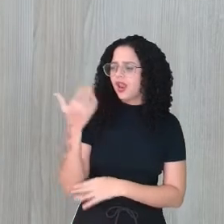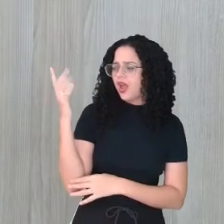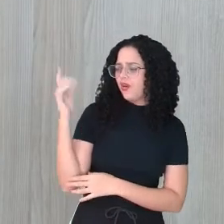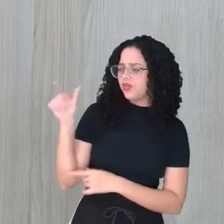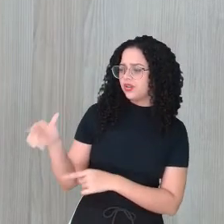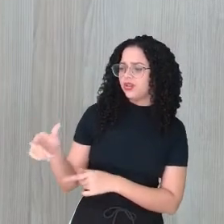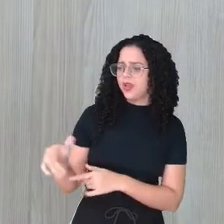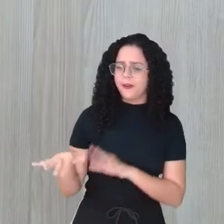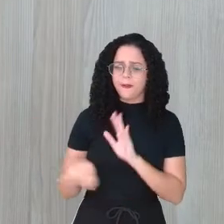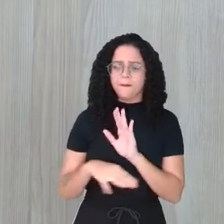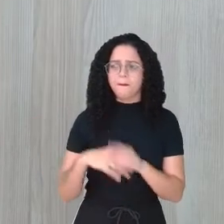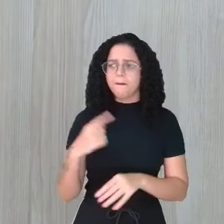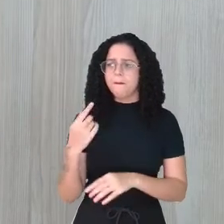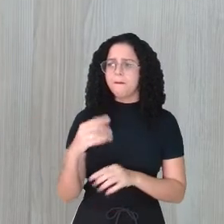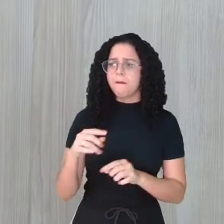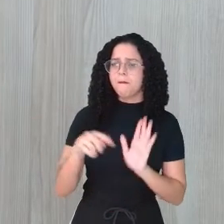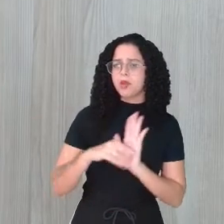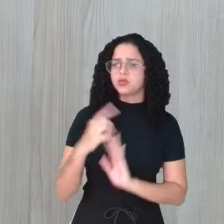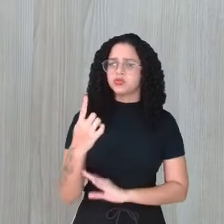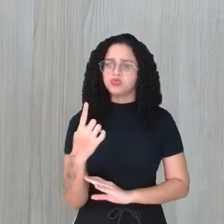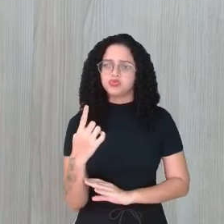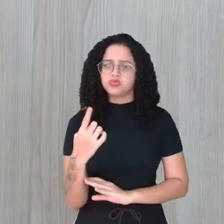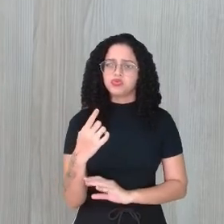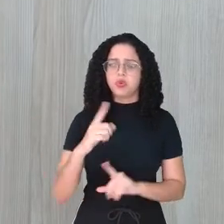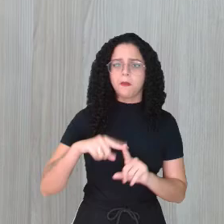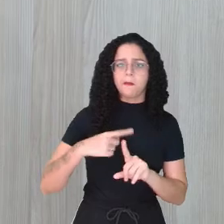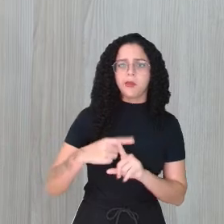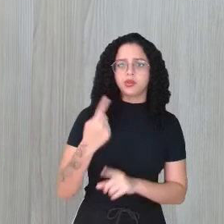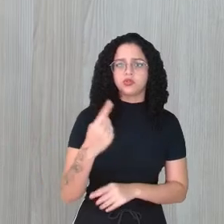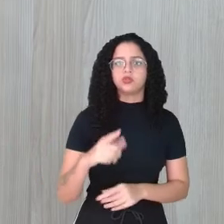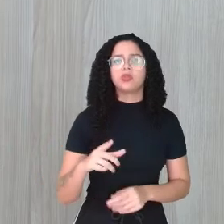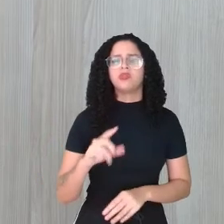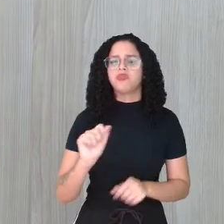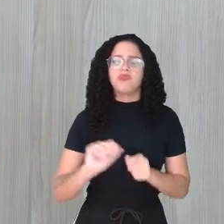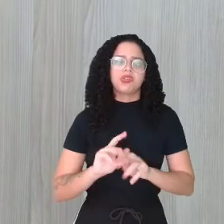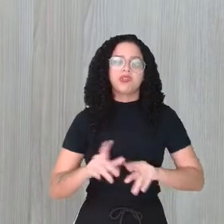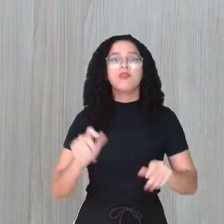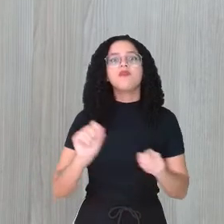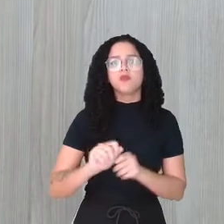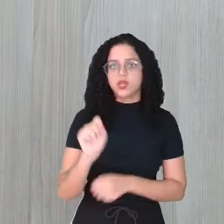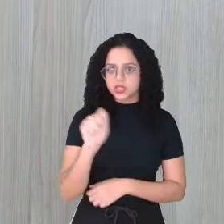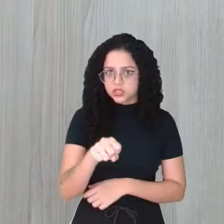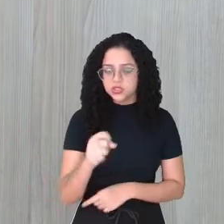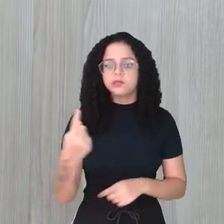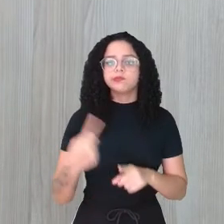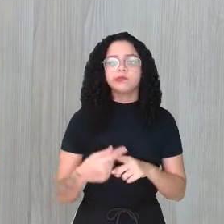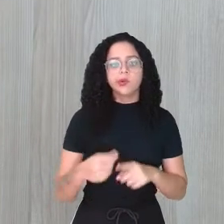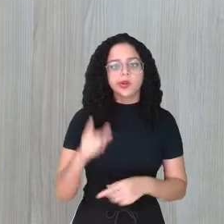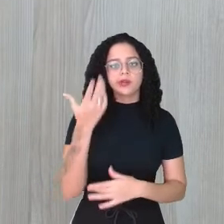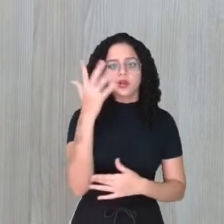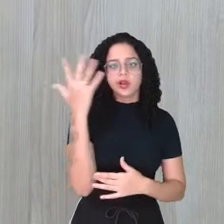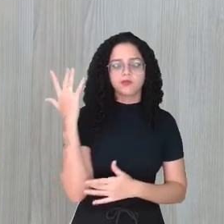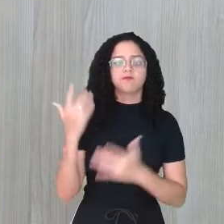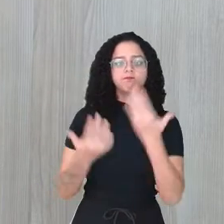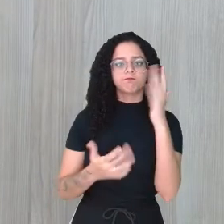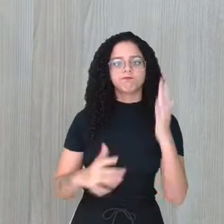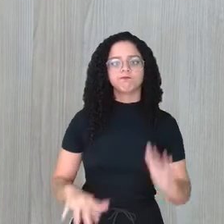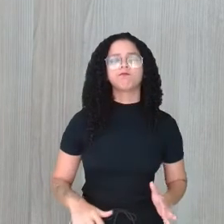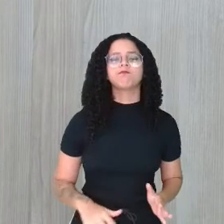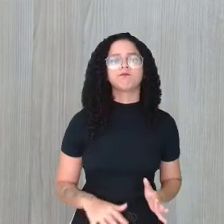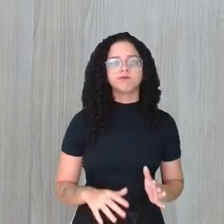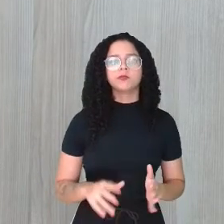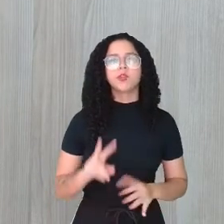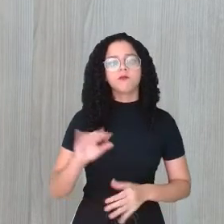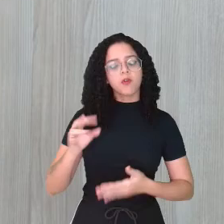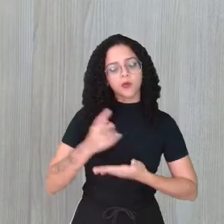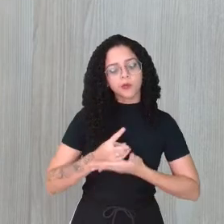ali, menos uma árvore, mais uma árvore, não faz diferença nenhuma. Faz sim. Faz sim, porque são as árvores e as florestas em pé que vão